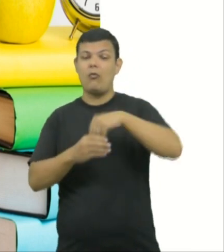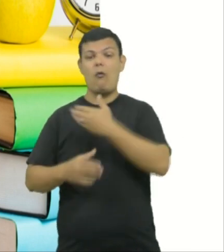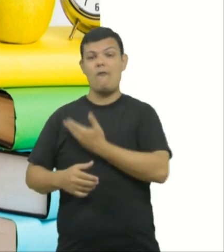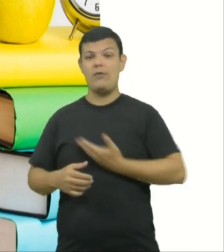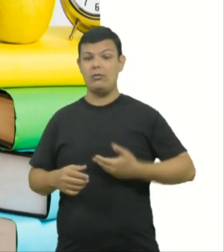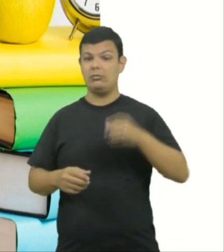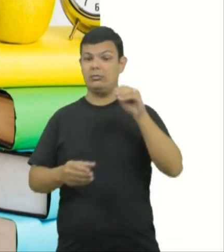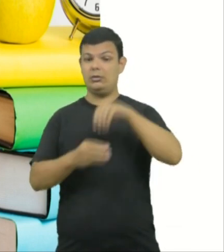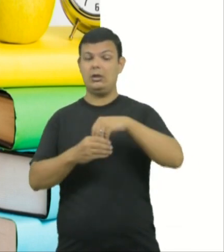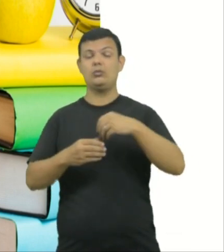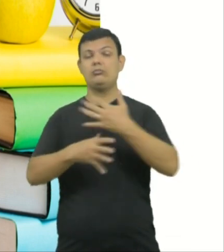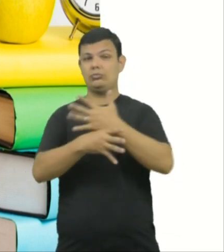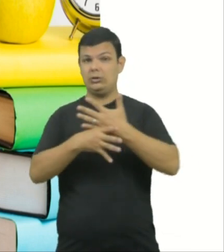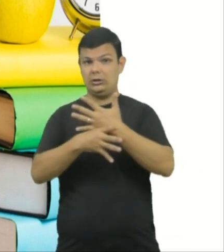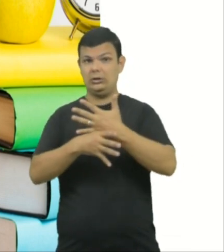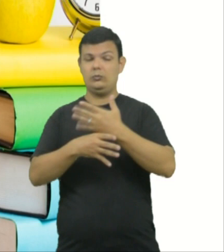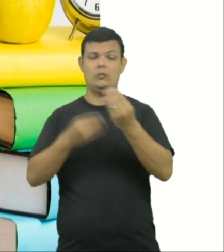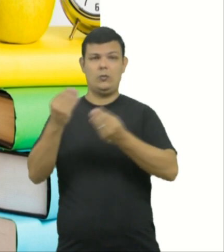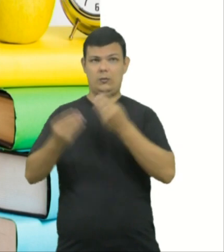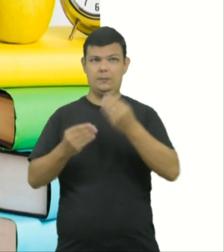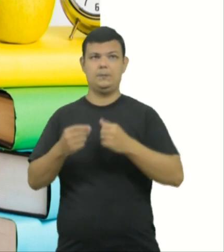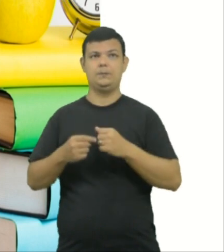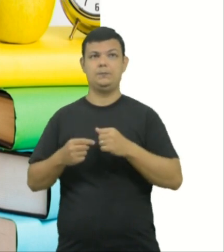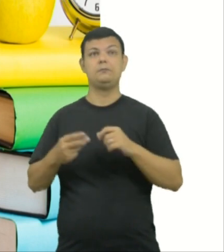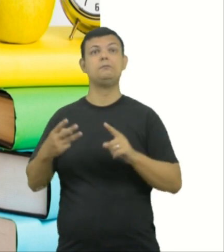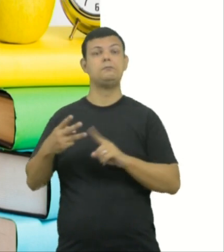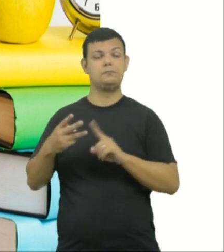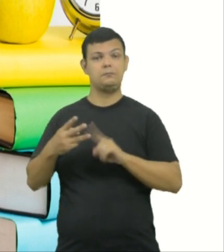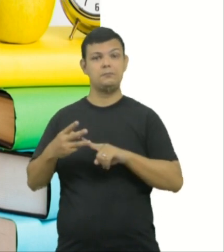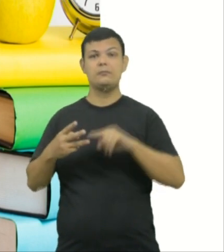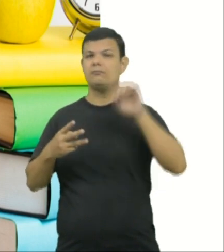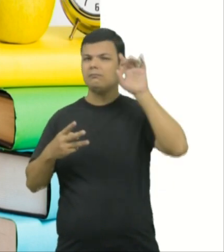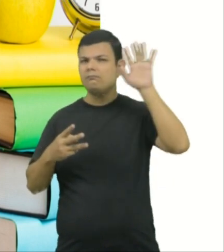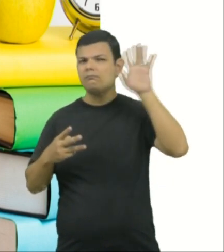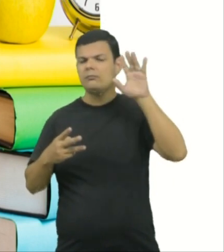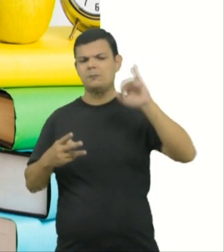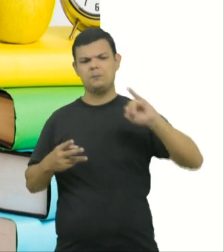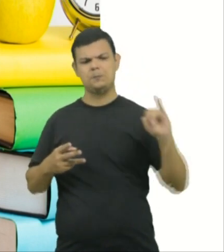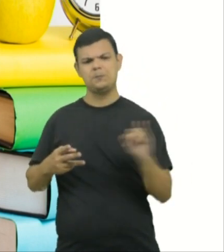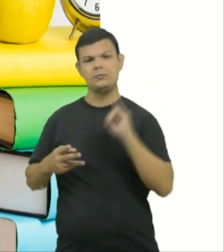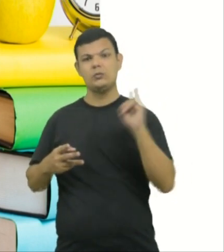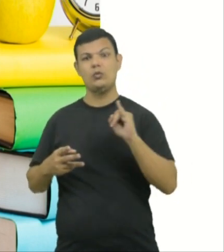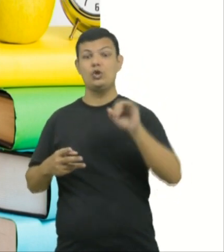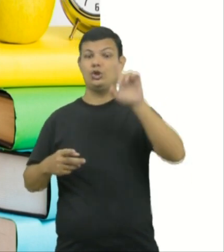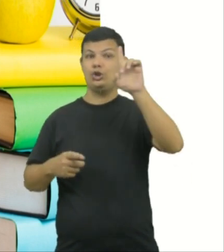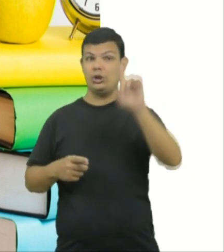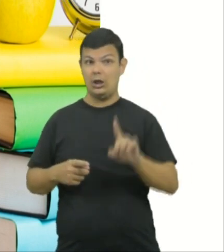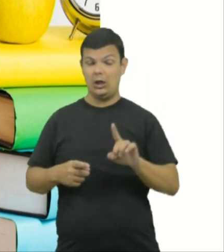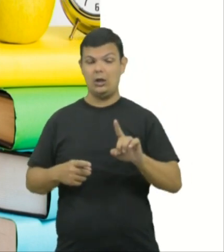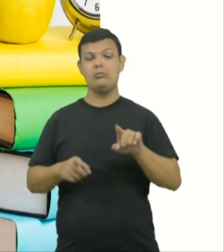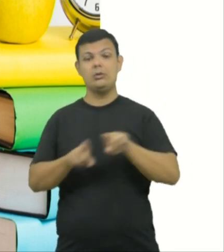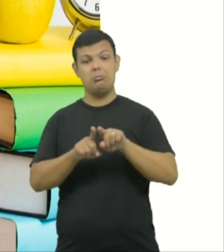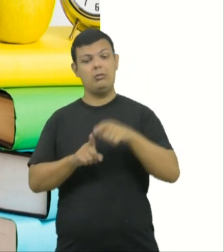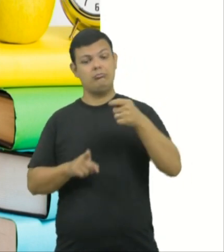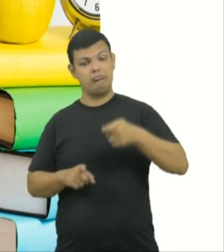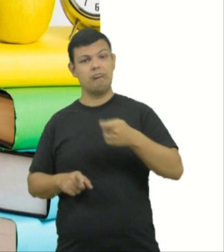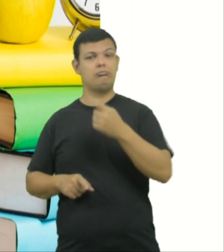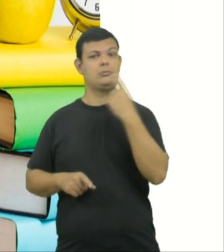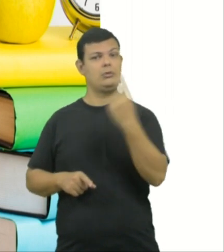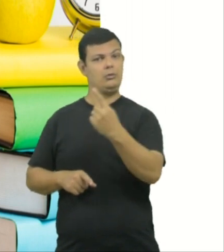é que se administra a cidade. Terceiro, refletir sobre a importância dos direitos e dos deveres dos